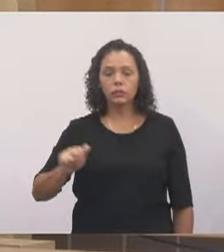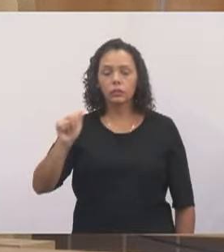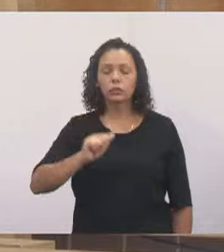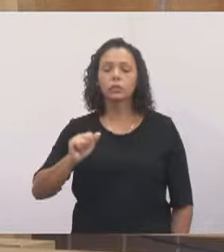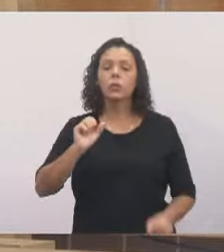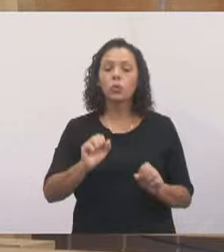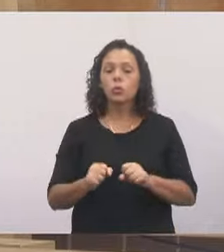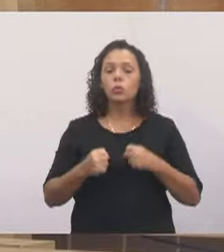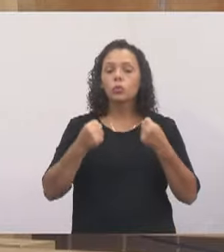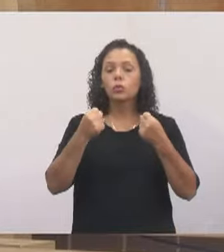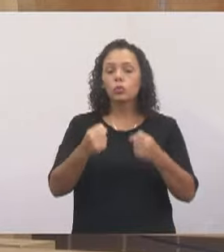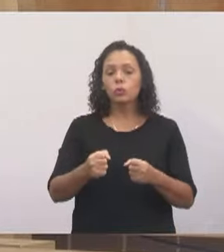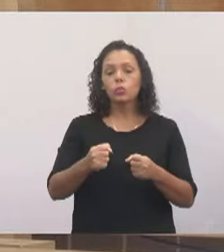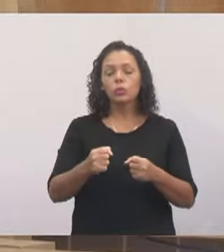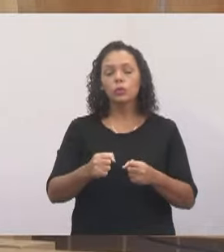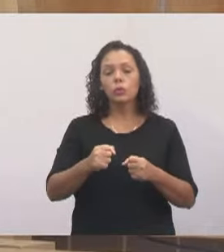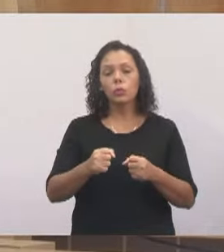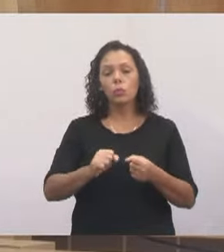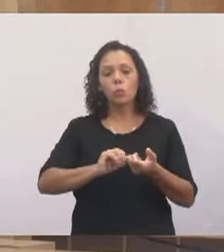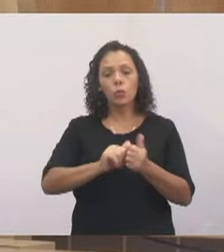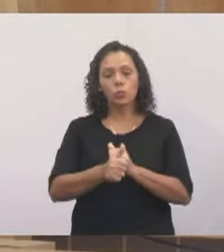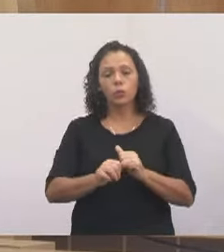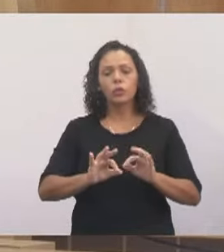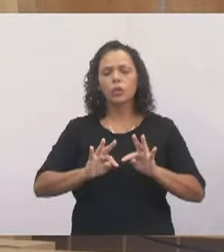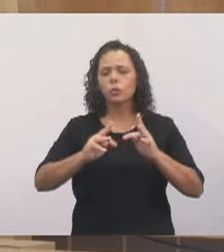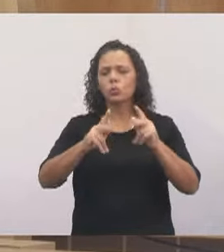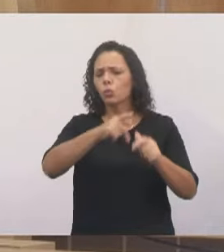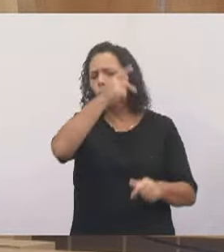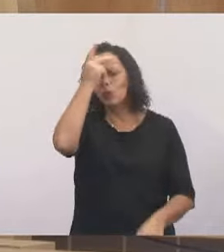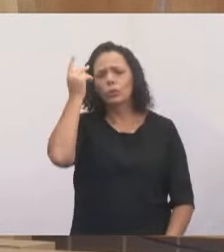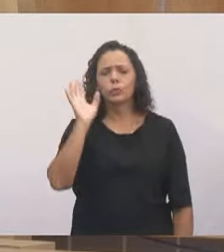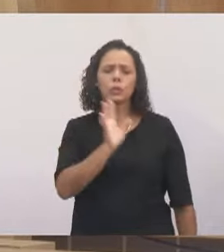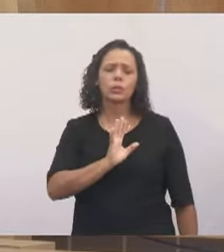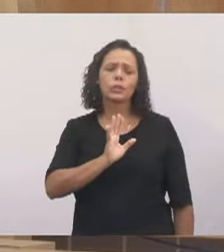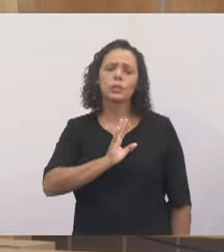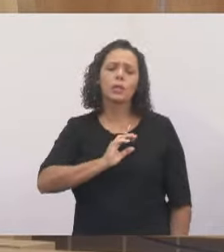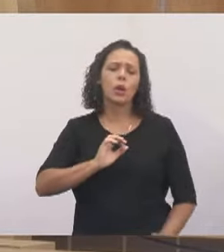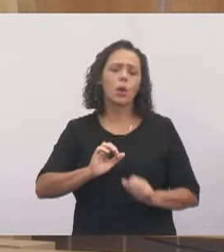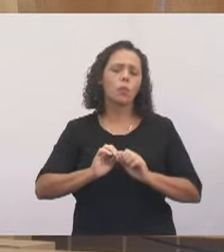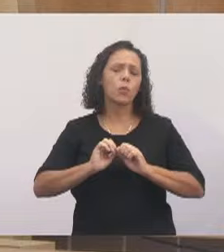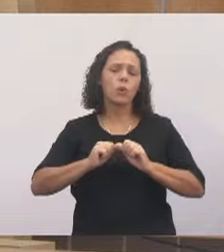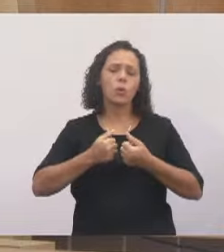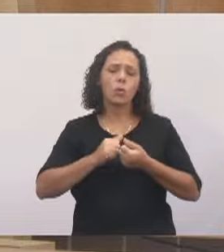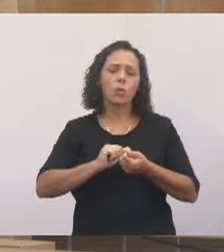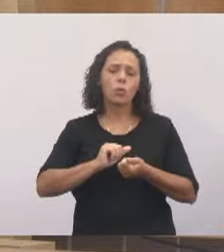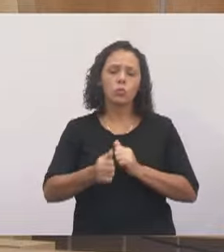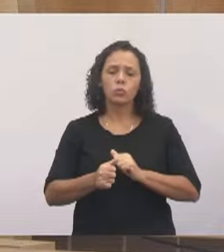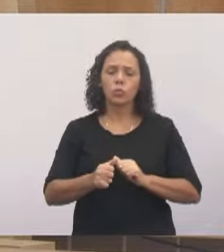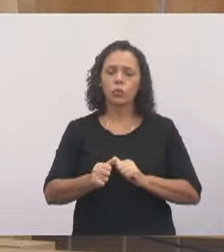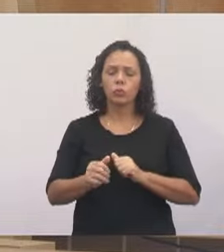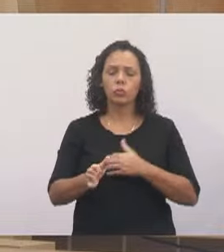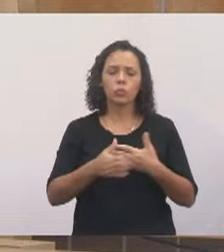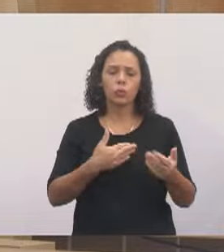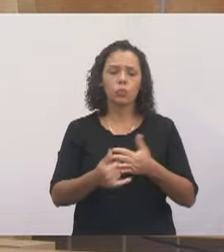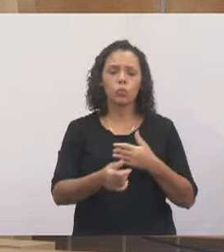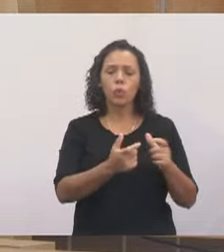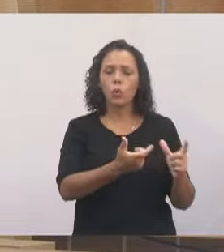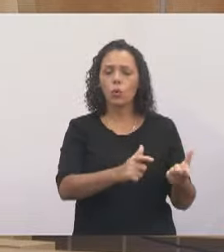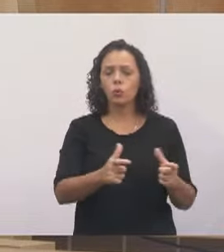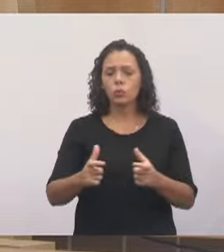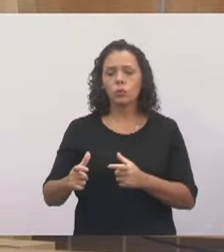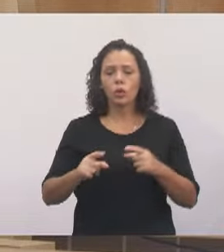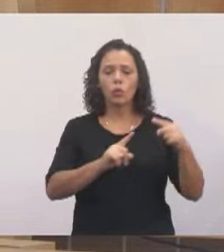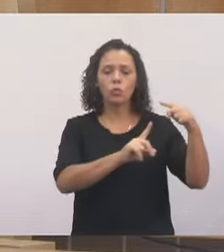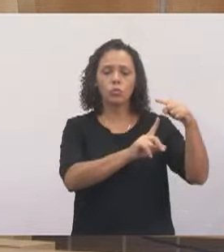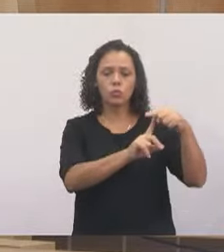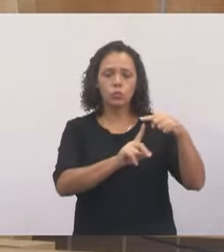aqueles apaixonados pelo esporte, seja ele no rugby, seja ele no futebol, no basquete, enfim, todos os esportes da nossa cidade, e cabe